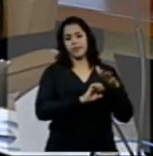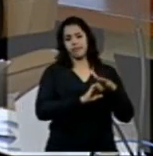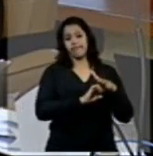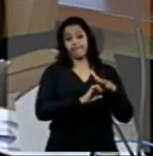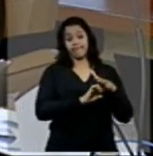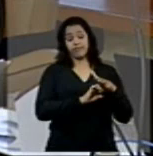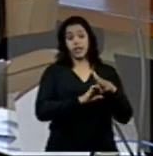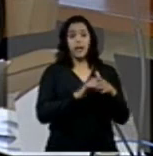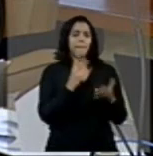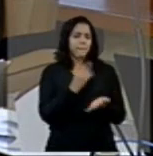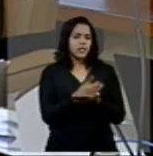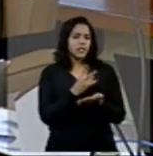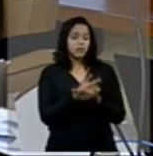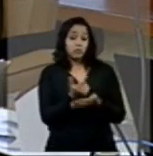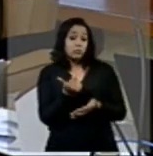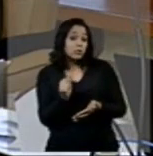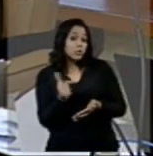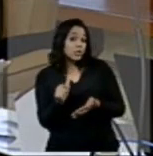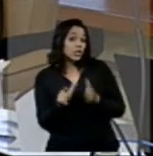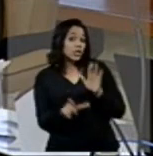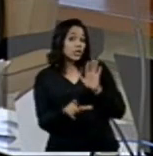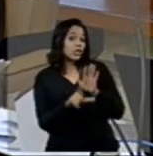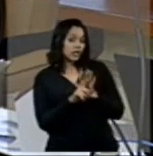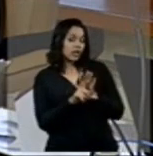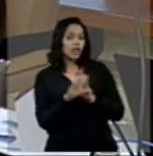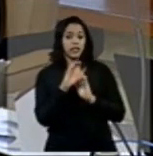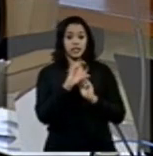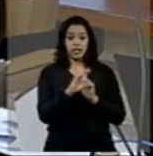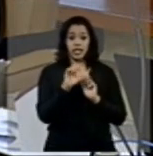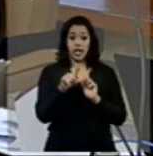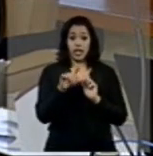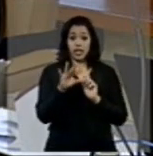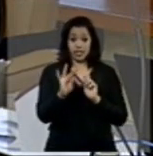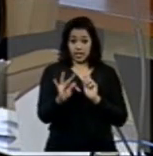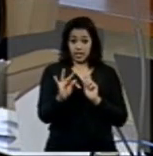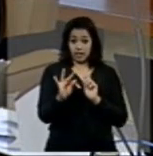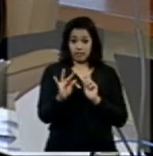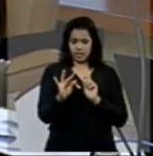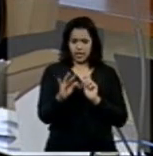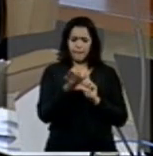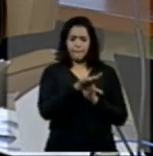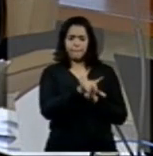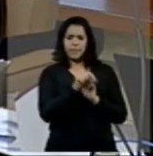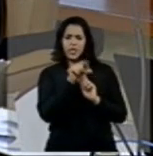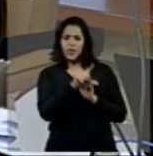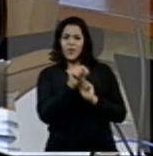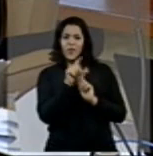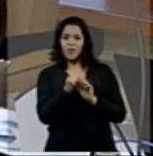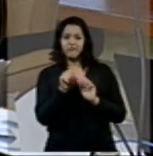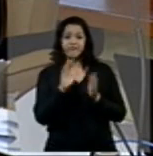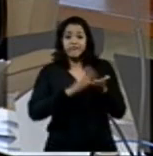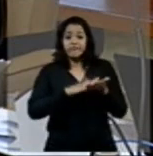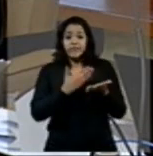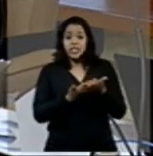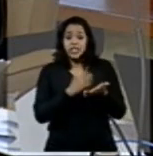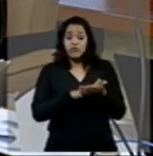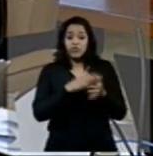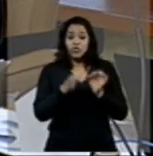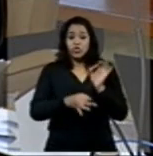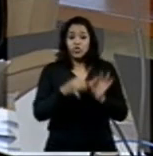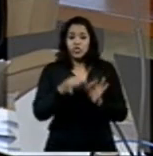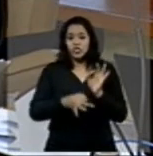ainda que ausente a lei, a CLT foi tomada em seus dispositivos para serem interpretados pela